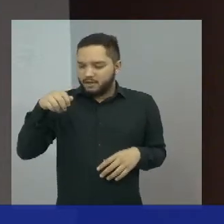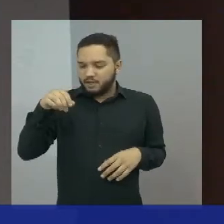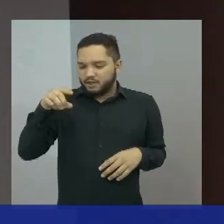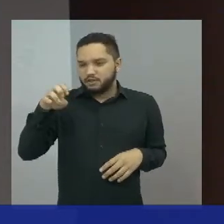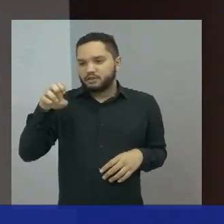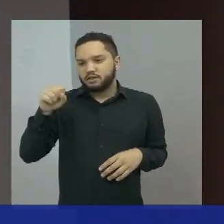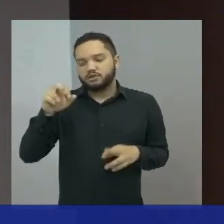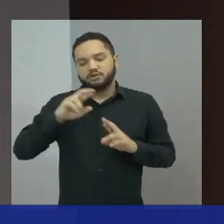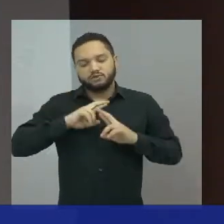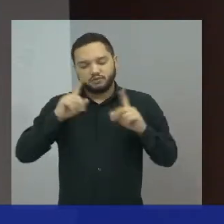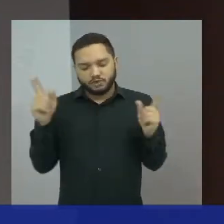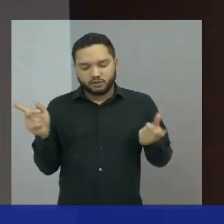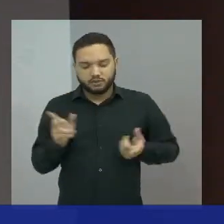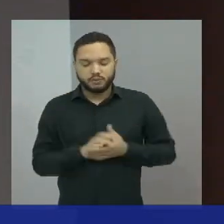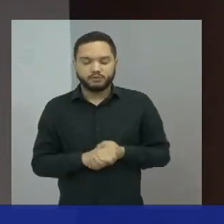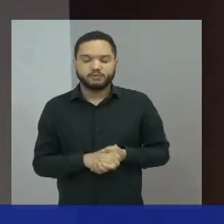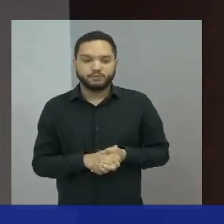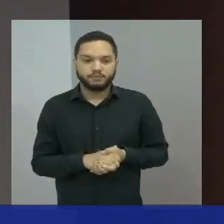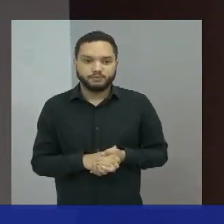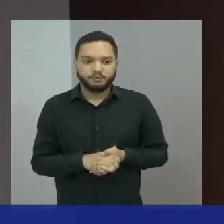Em